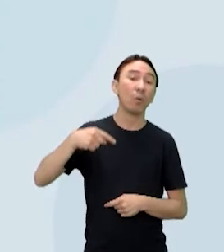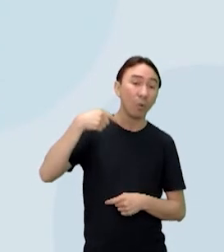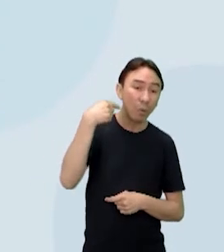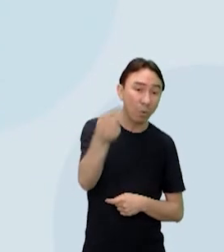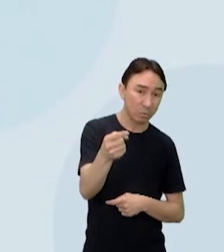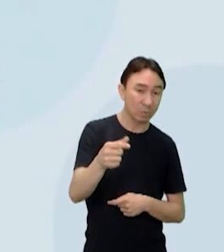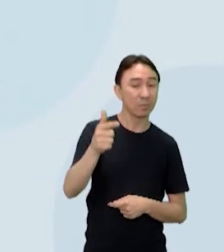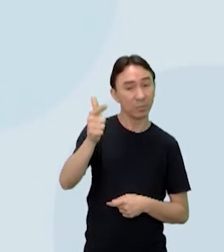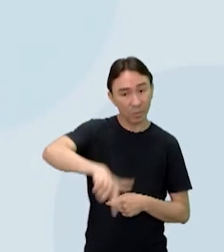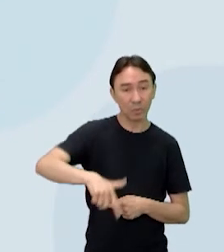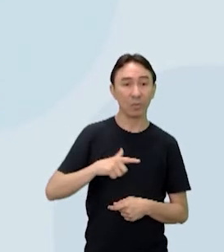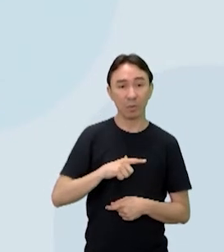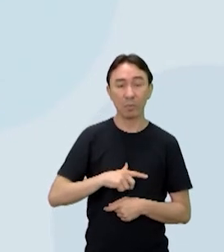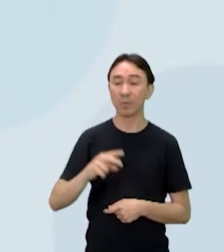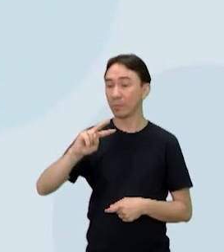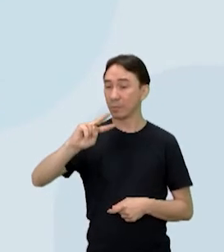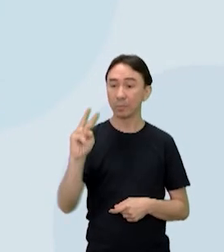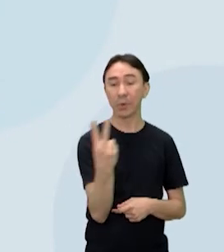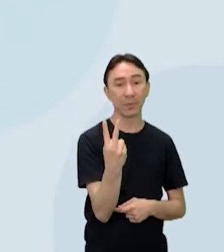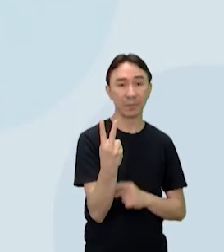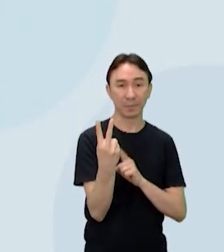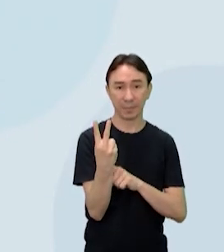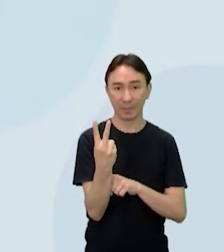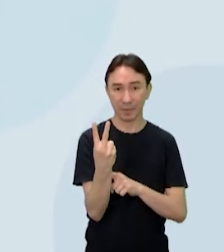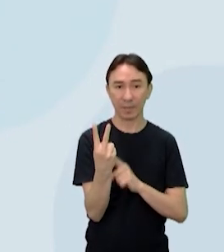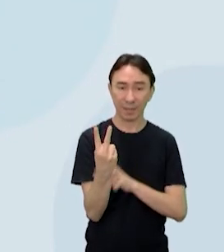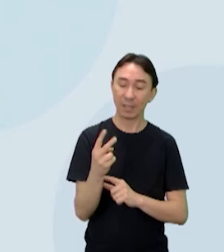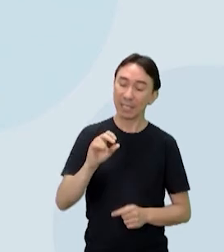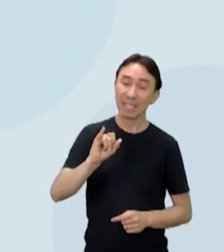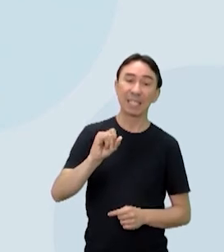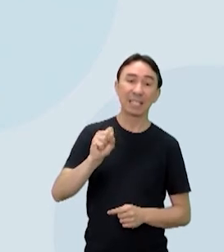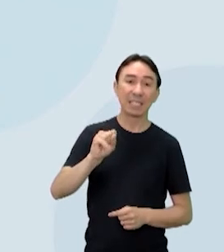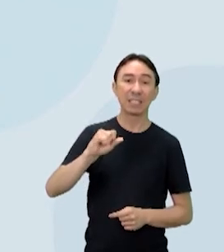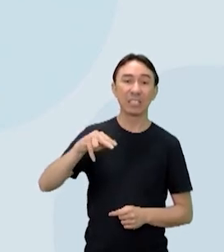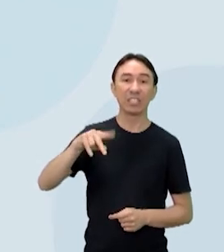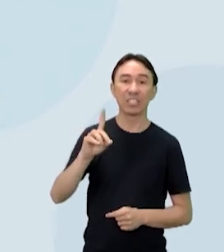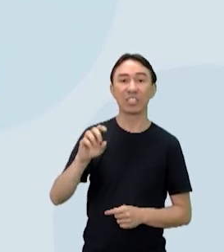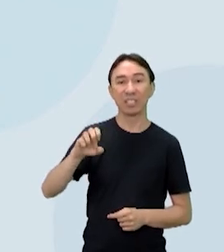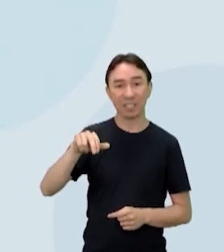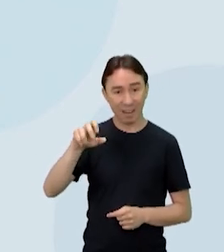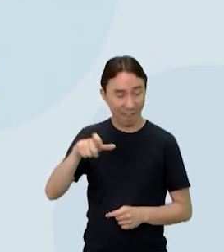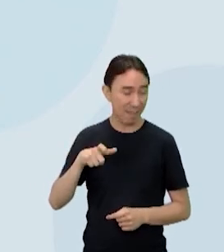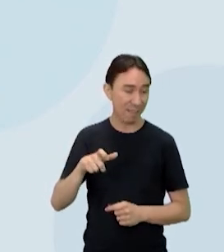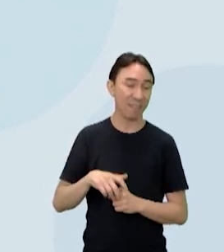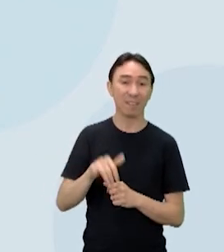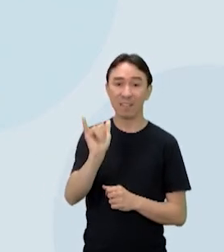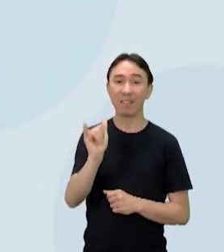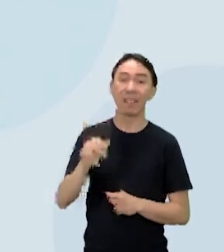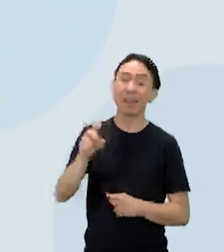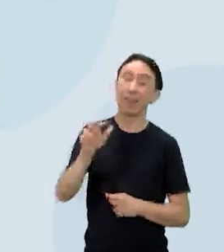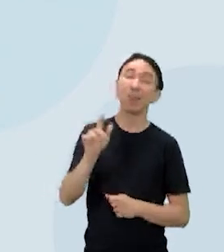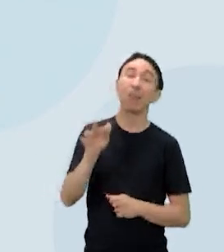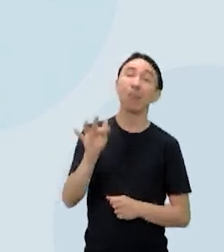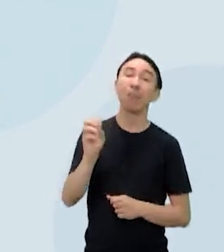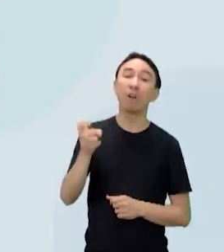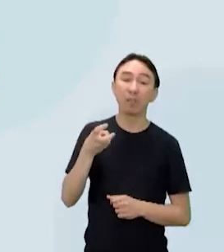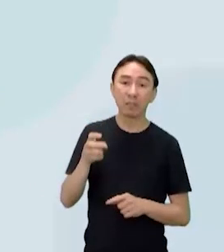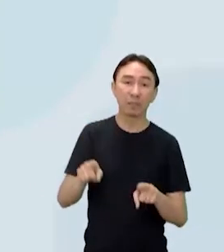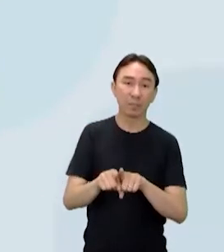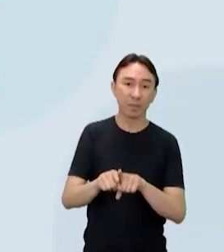Sidney Fox e o Melvin Calvin, né, que já em 1957 também eram